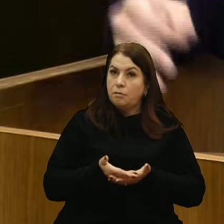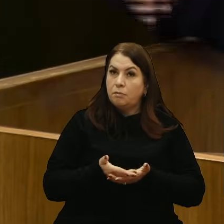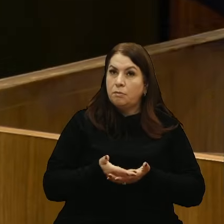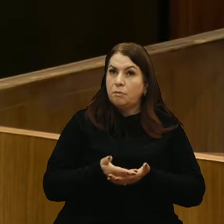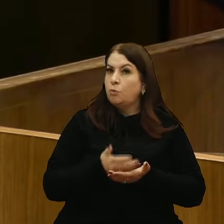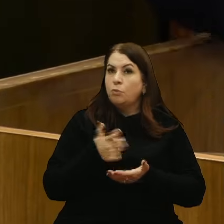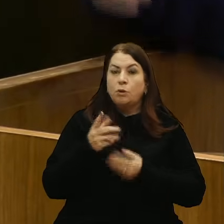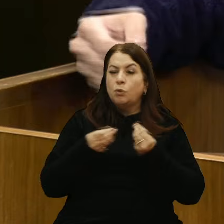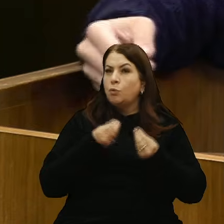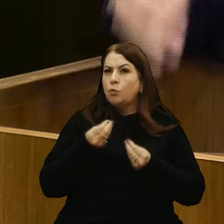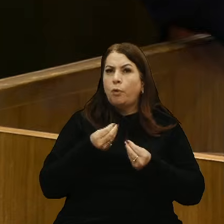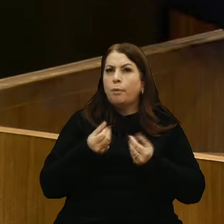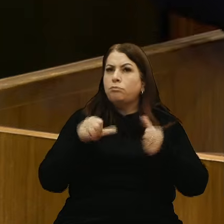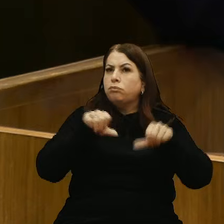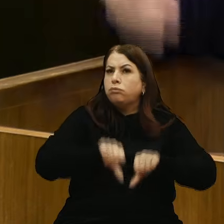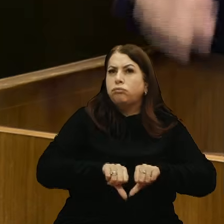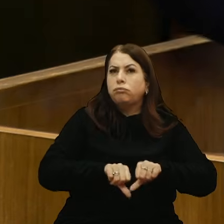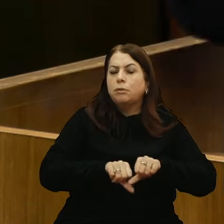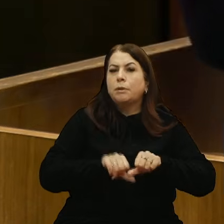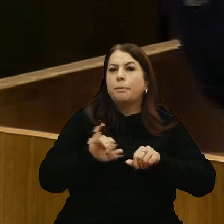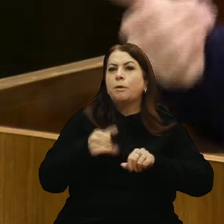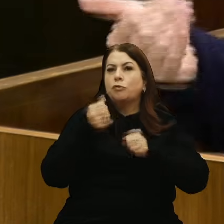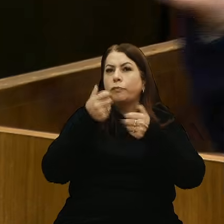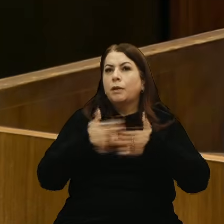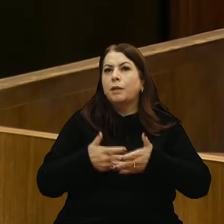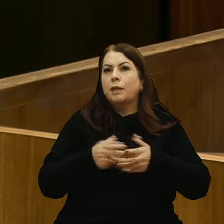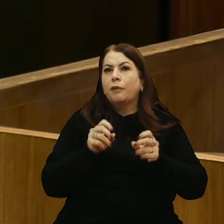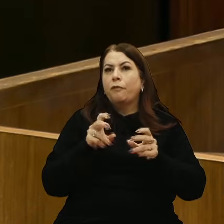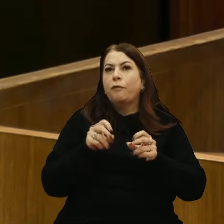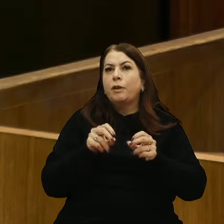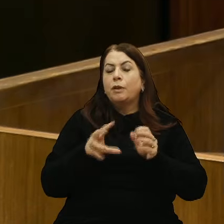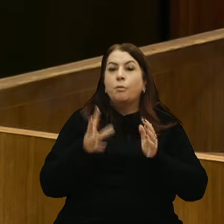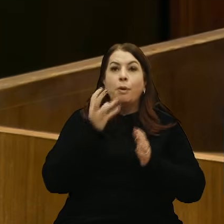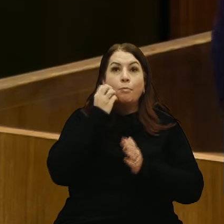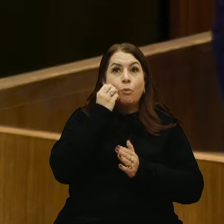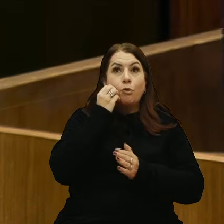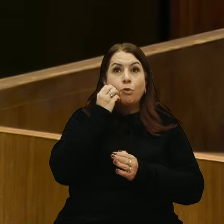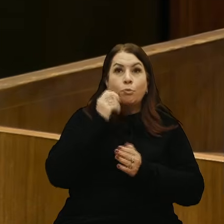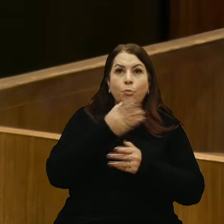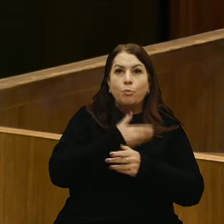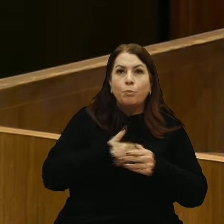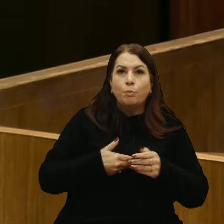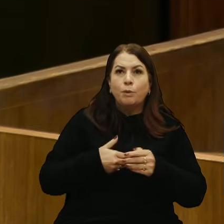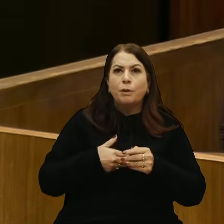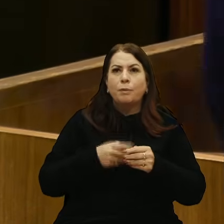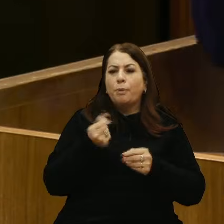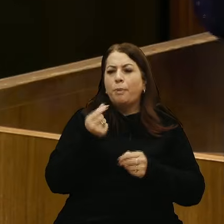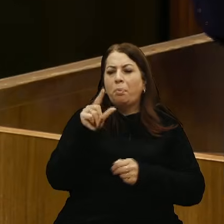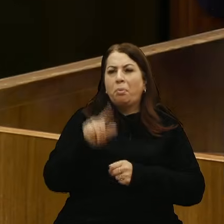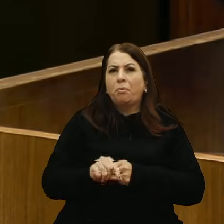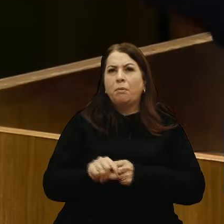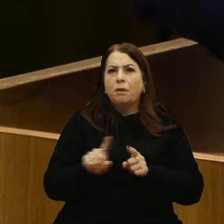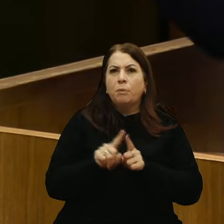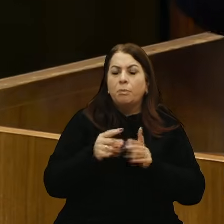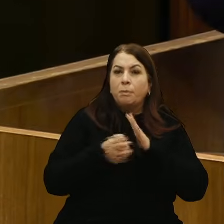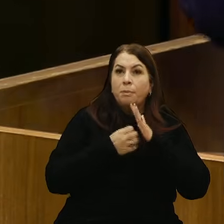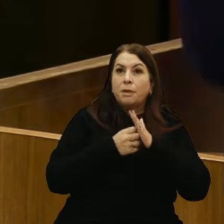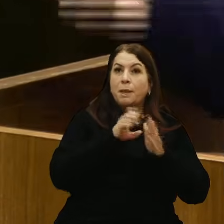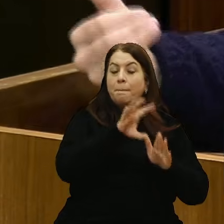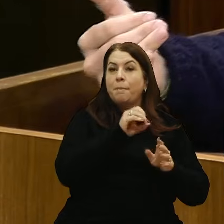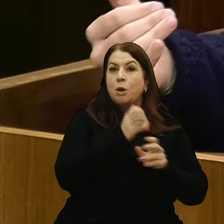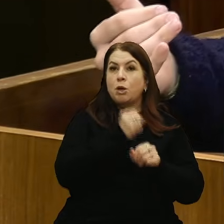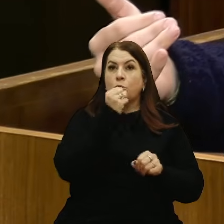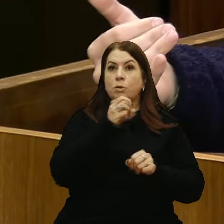Não dá para a gente destruir para justificar a venda de um patrimônio público por preço de banana, depois uma empresa pega,